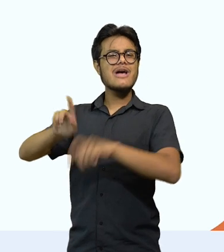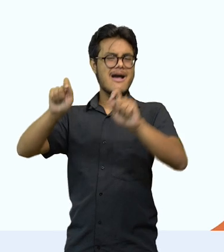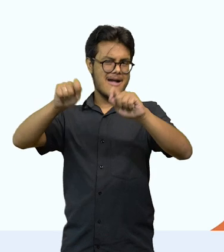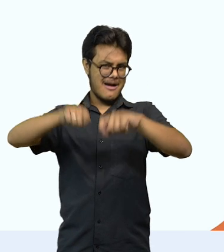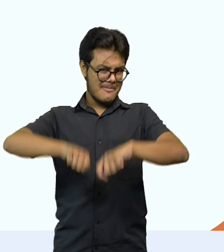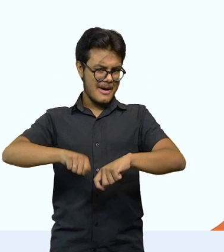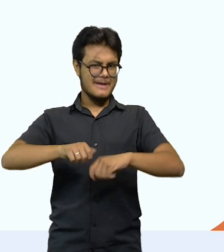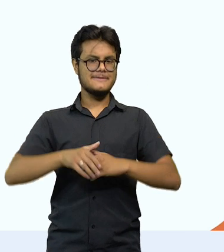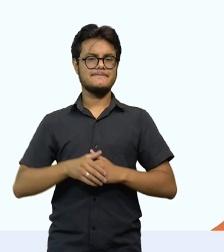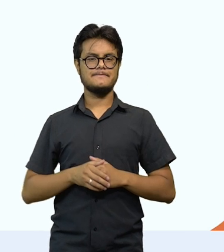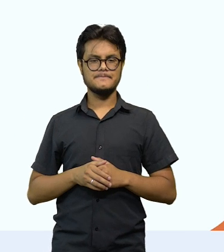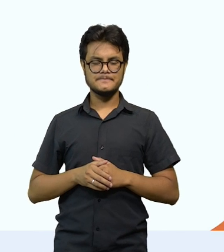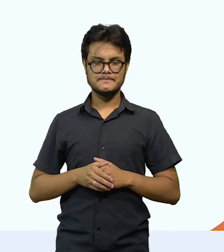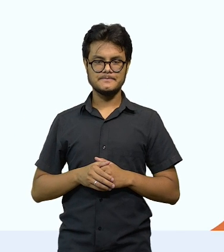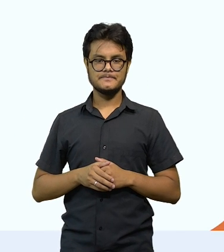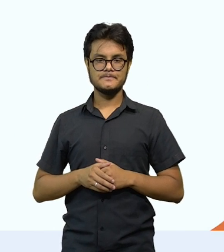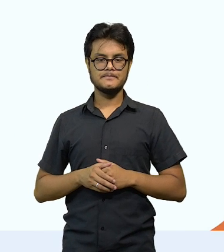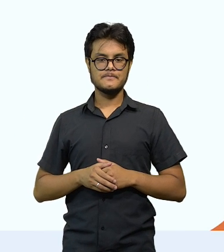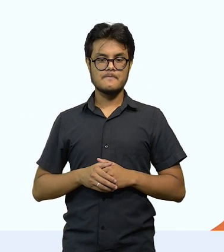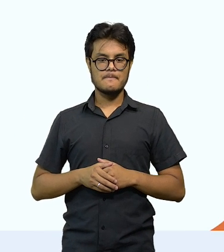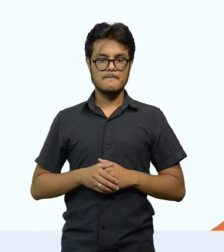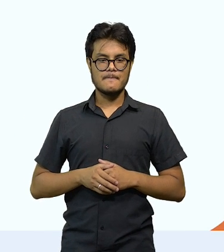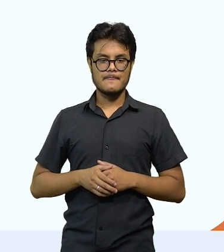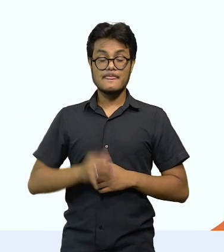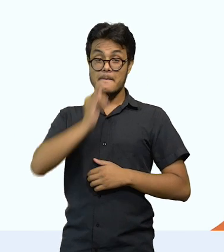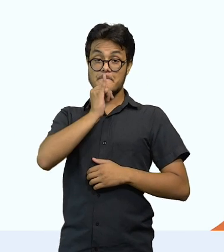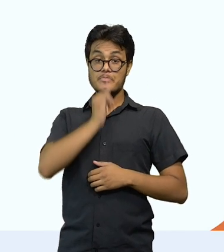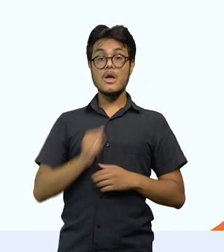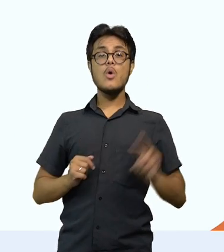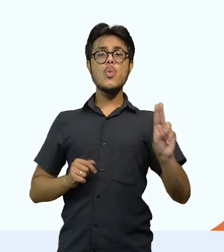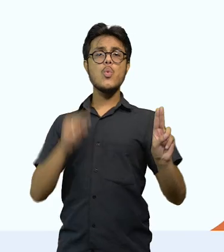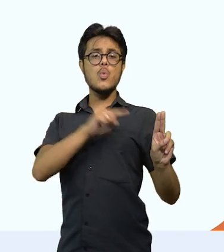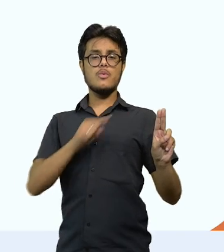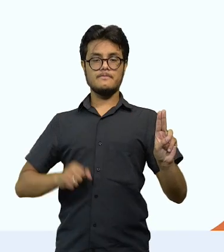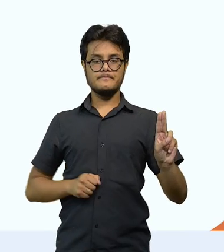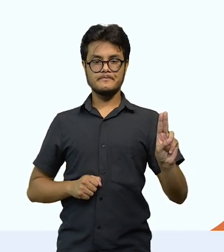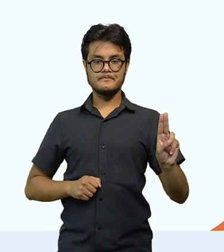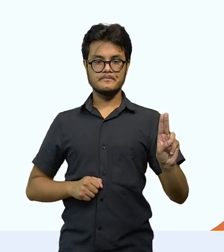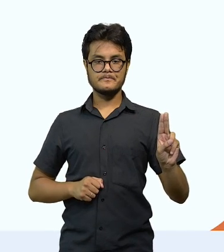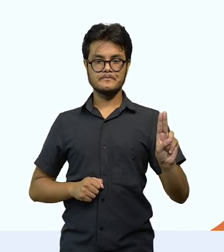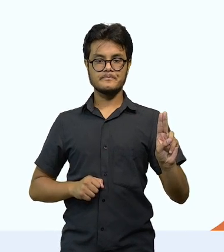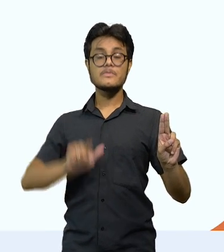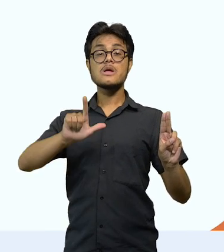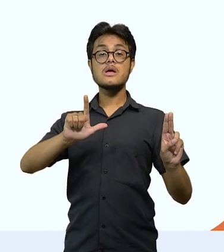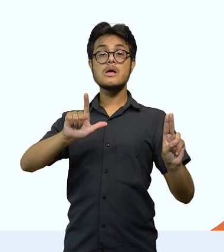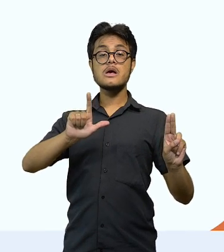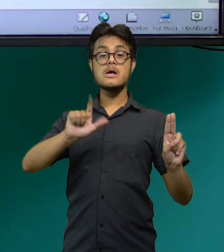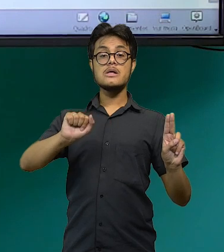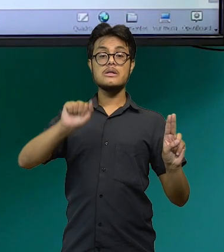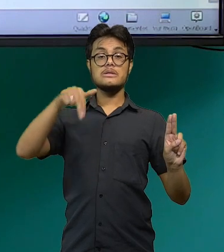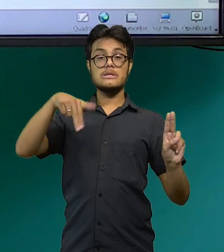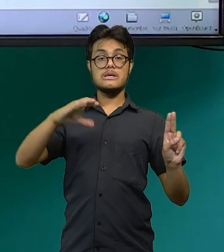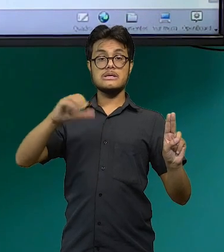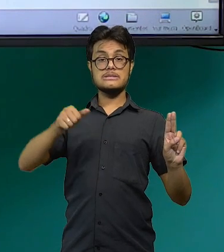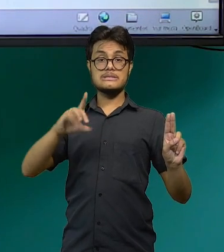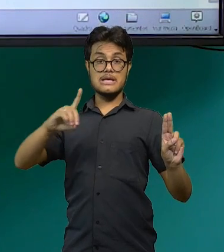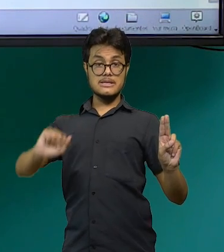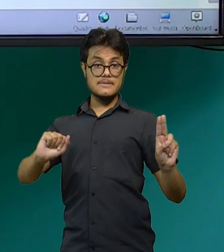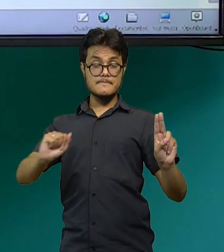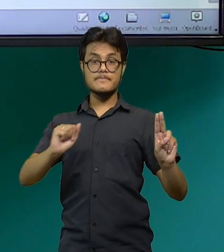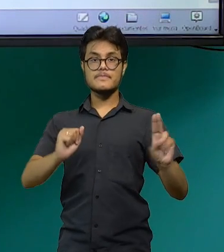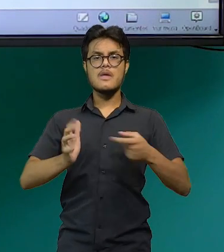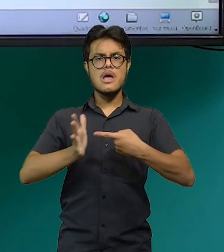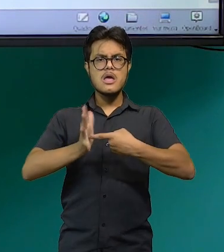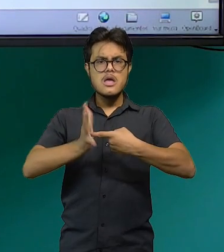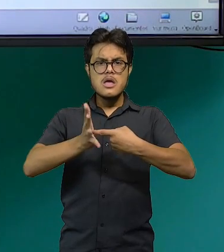potencial lançada. Essa diferença de potencial lançada, ela é a energia da bateria, da